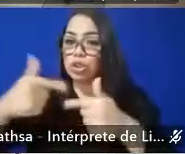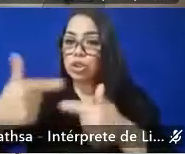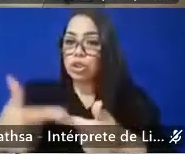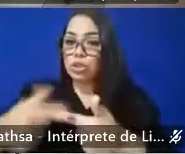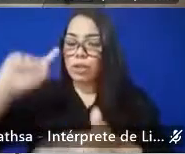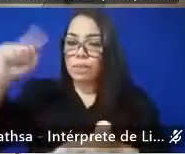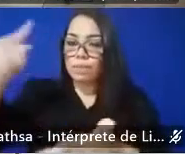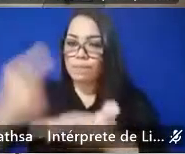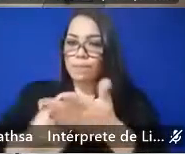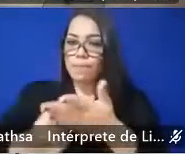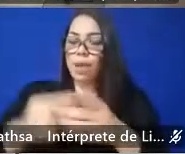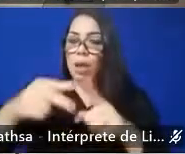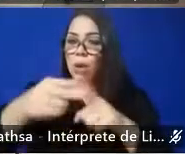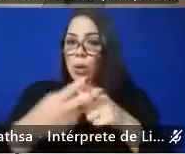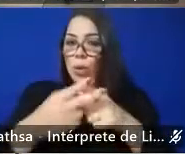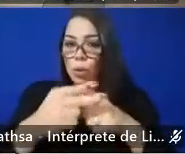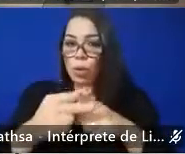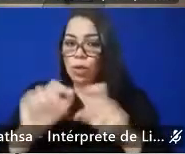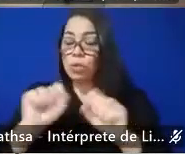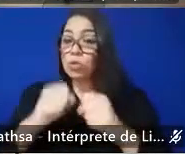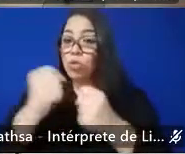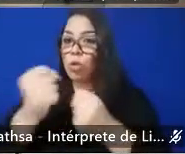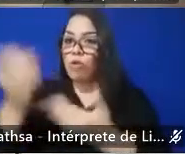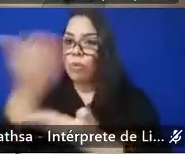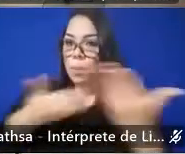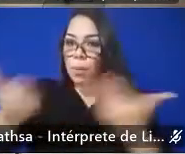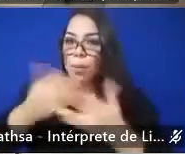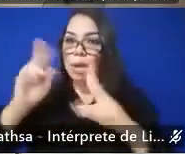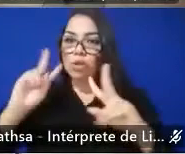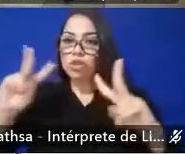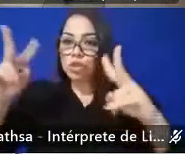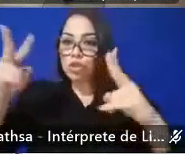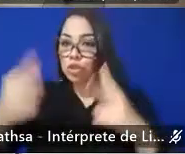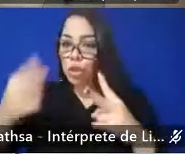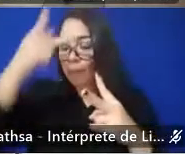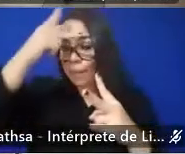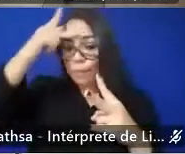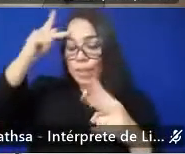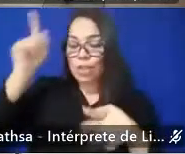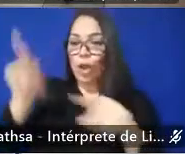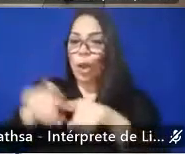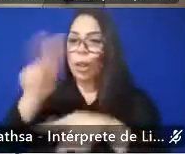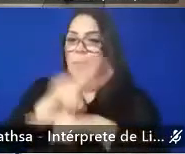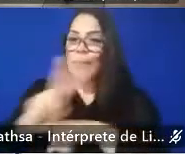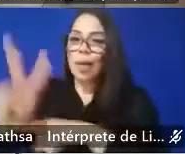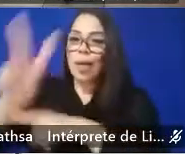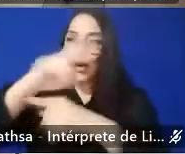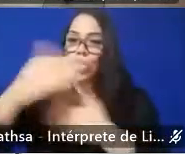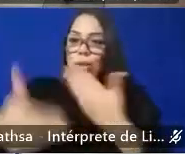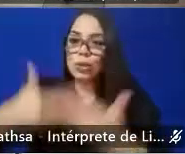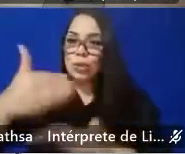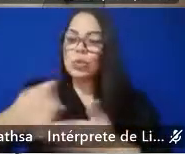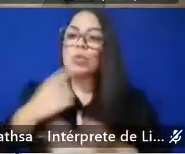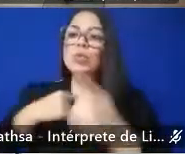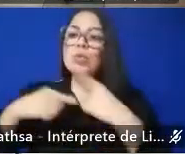no esforço simultâneo de olhar para o membro e cuidar da prestação da tutela do interesse público na busca da preservação